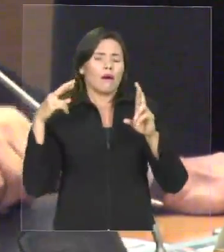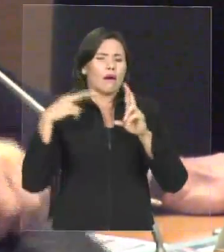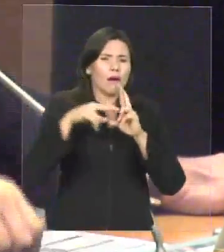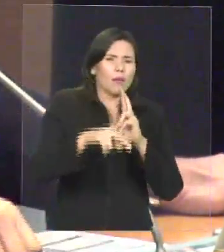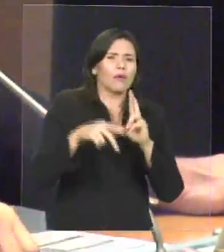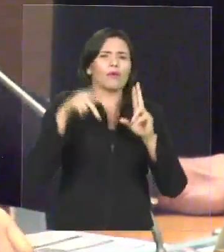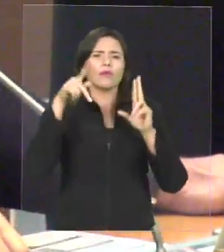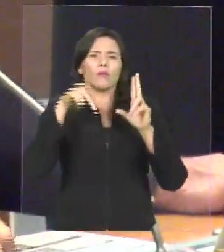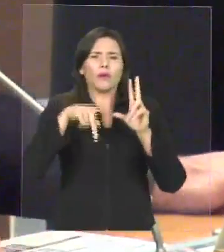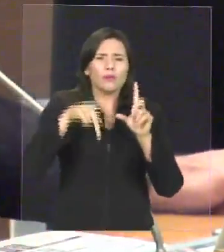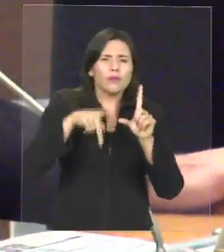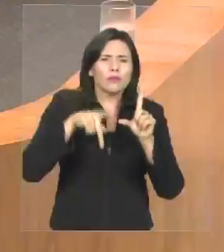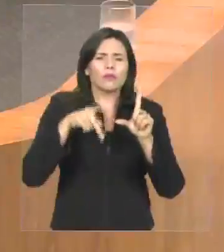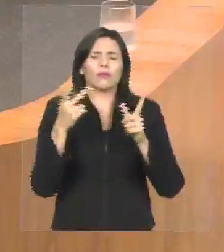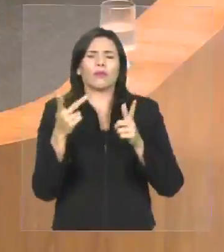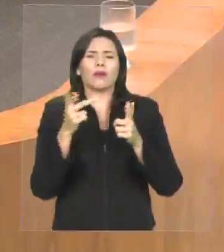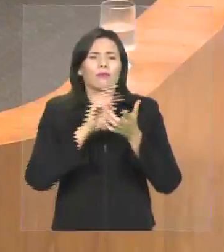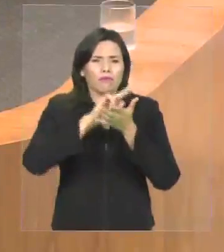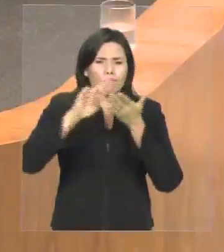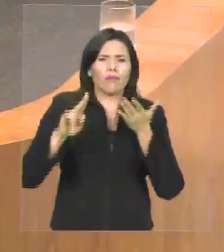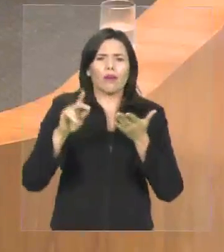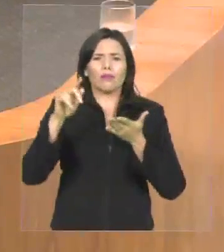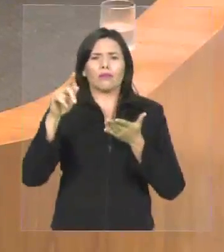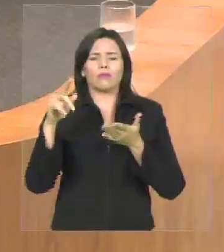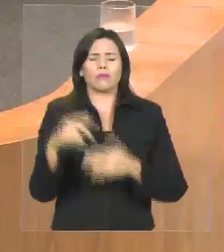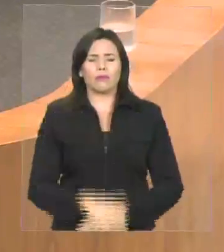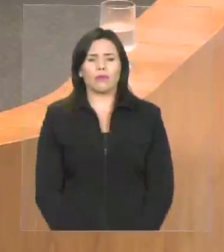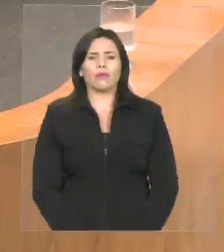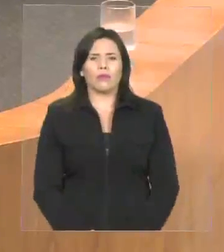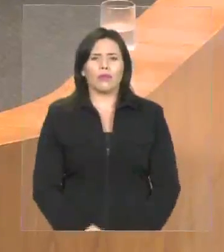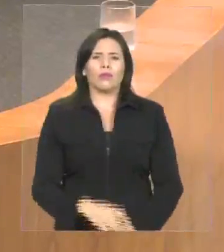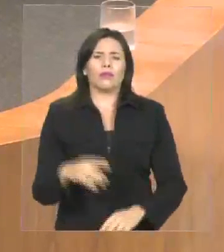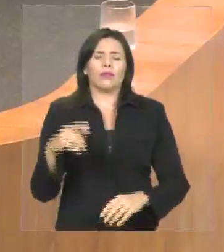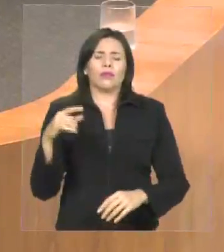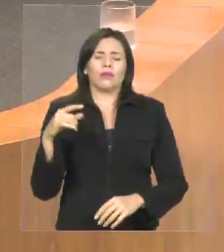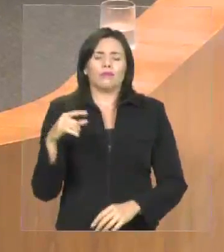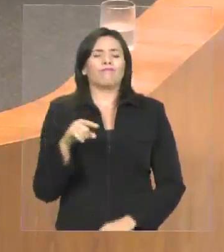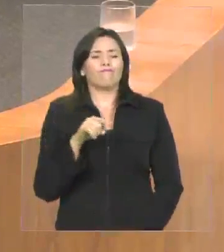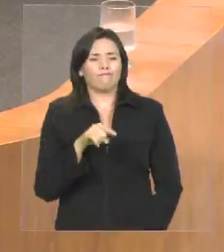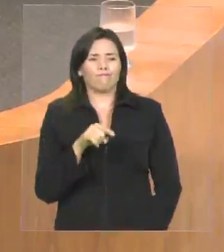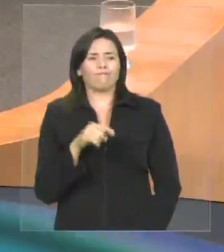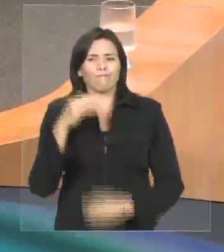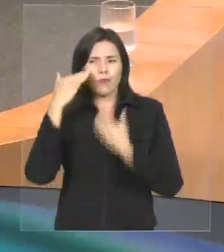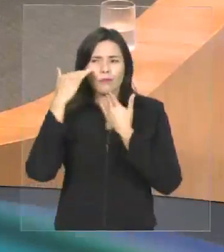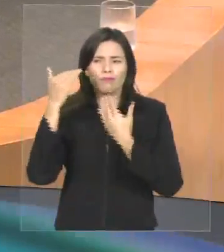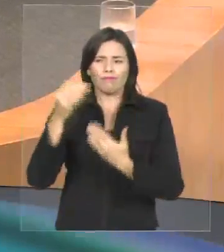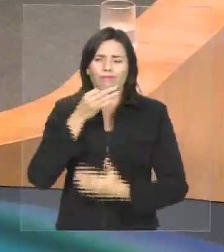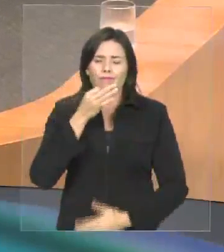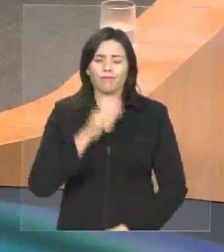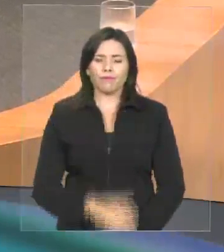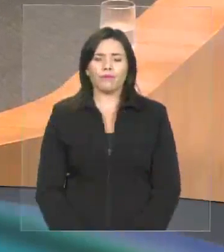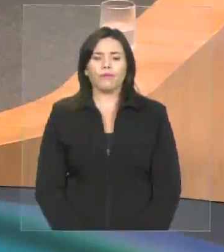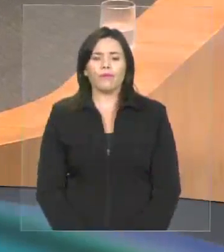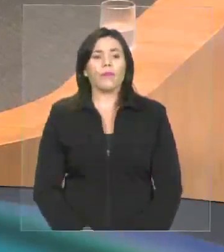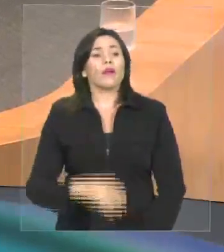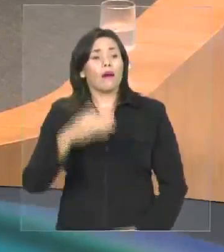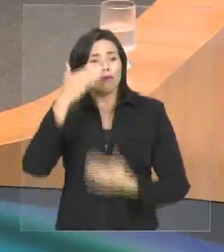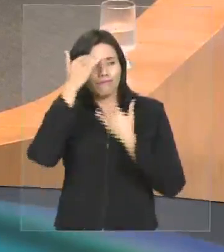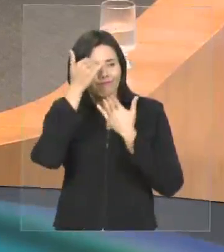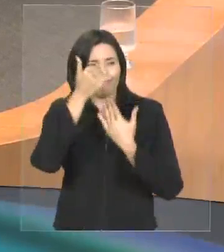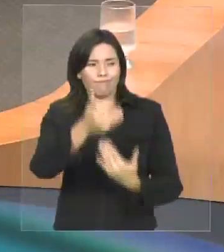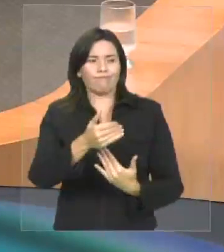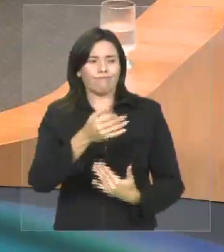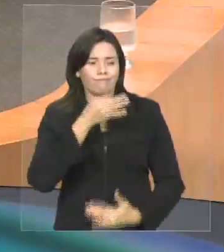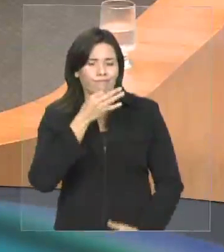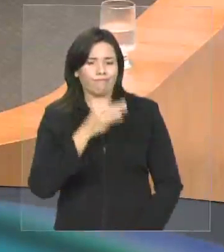metropolização. Perfeitamente, deputado Frota. Vossa Excelência tem total razão, porque, além de todos os benefícios, nós temos também como potencializar